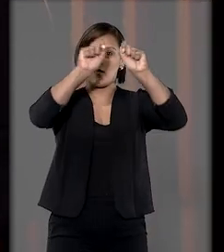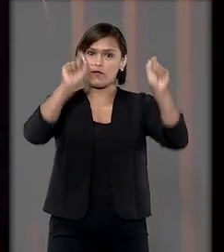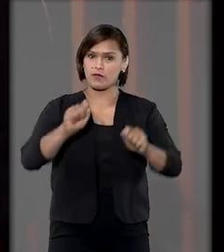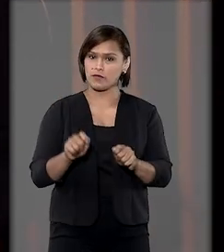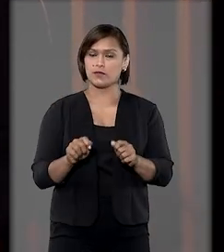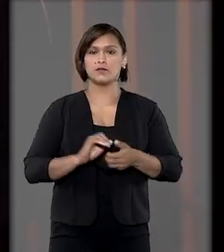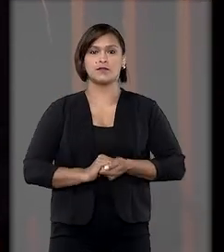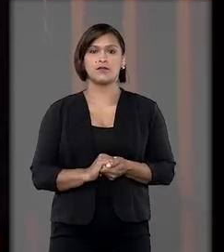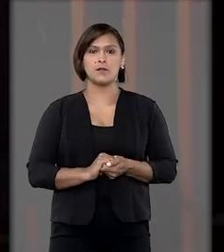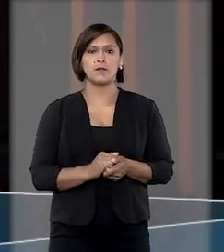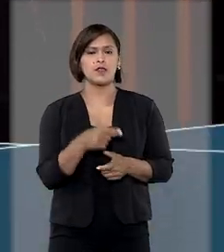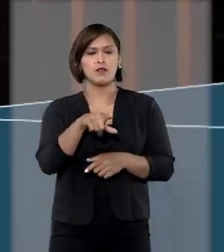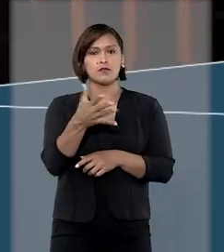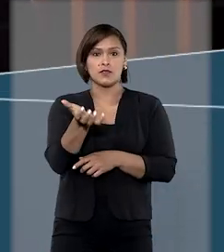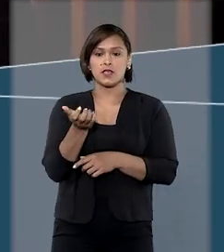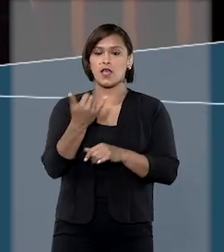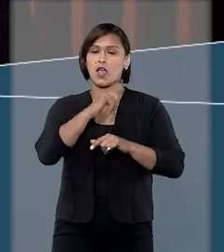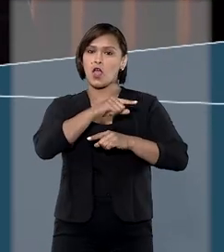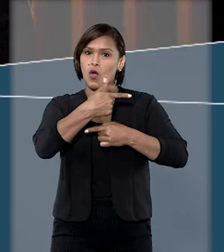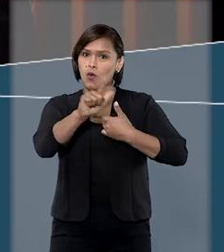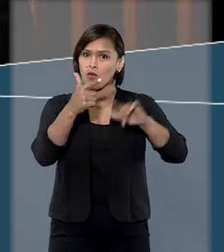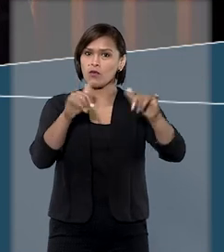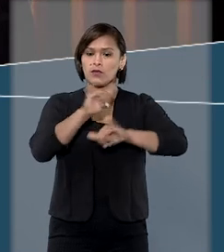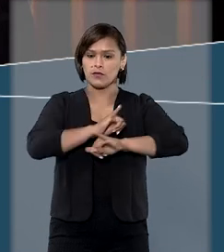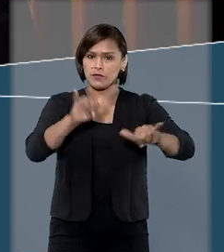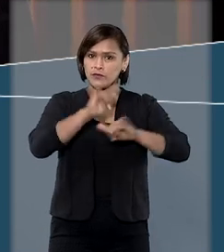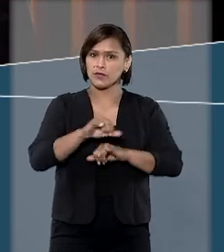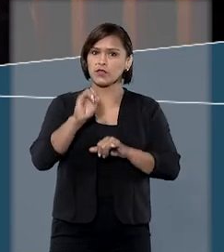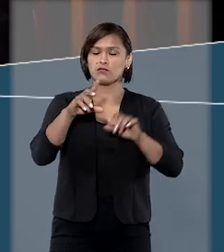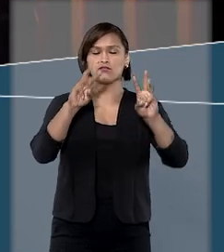a estátua. Se você quiser conferir outras